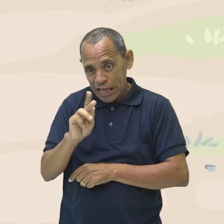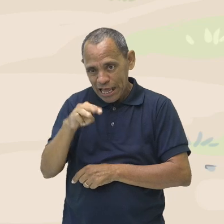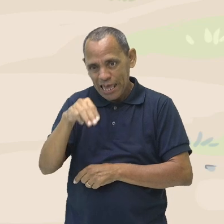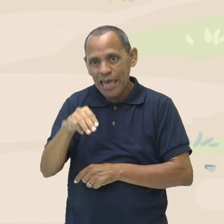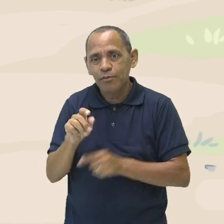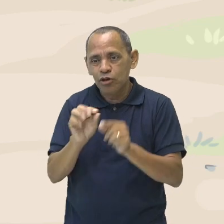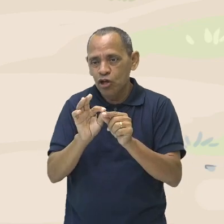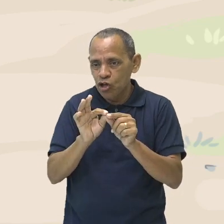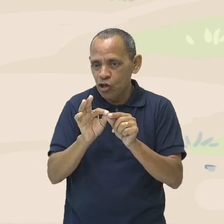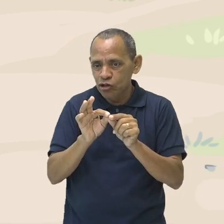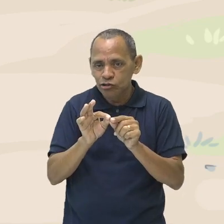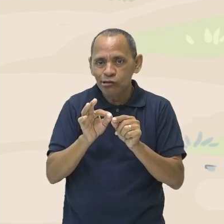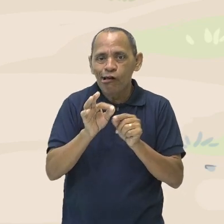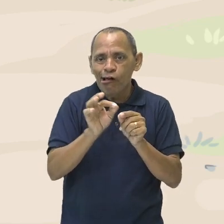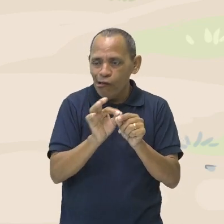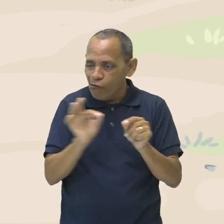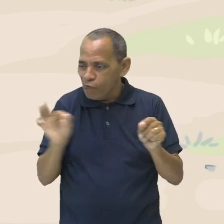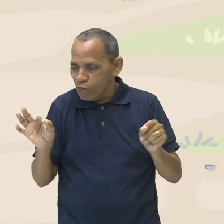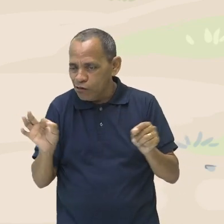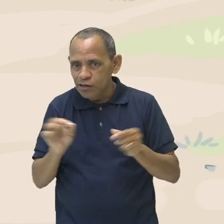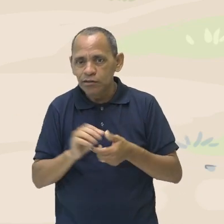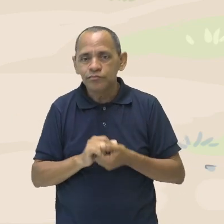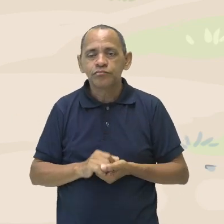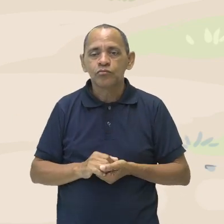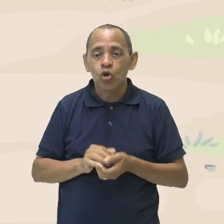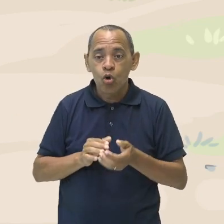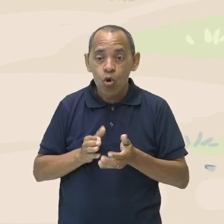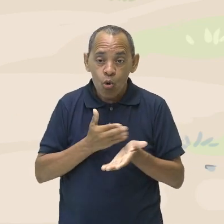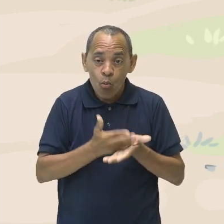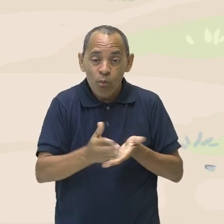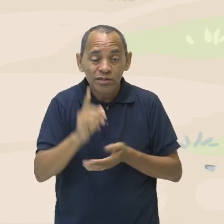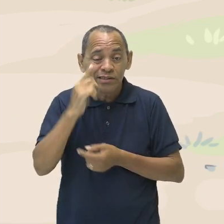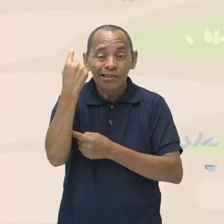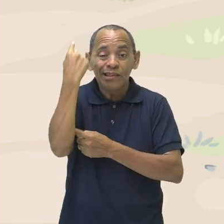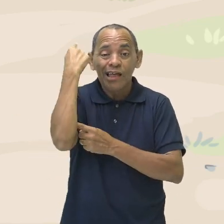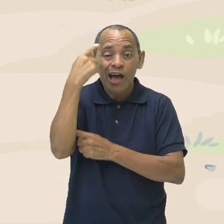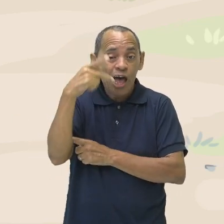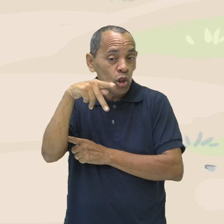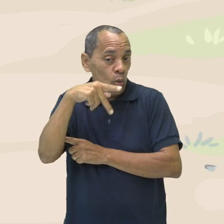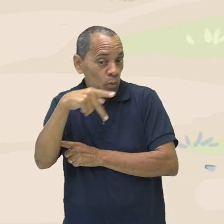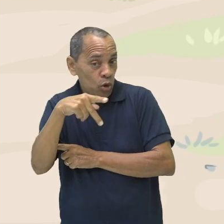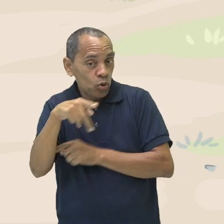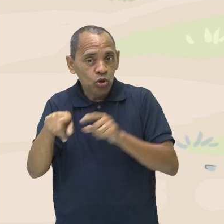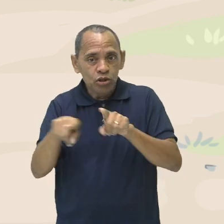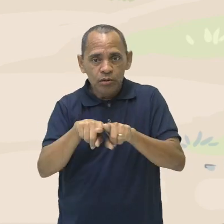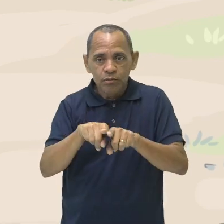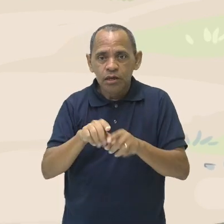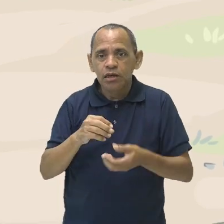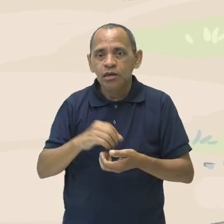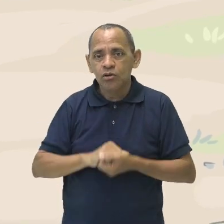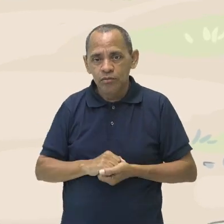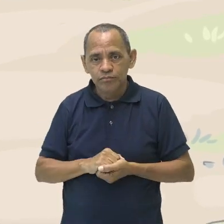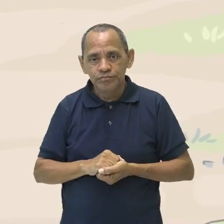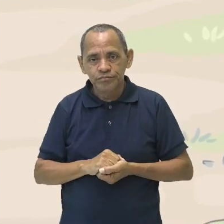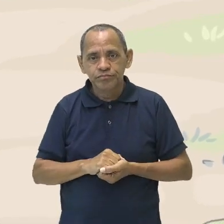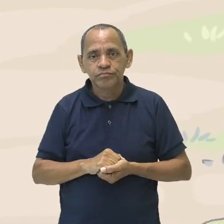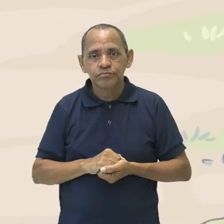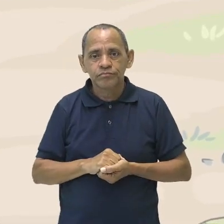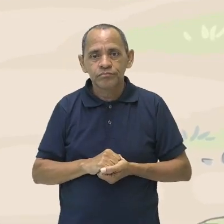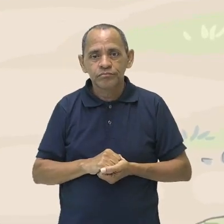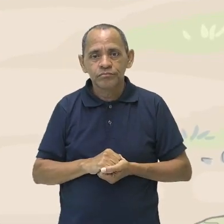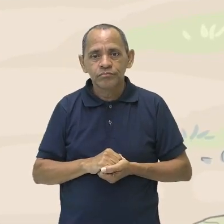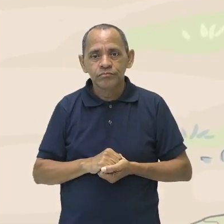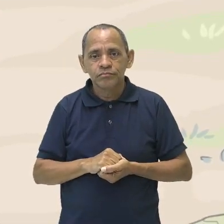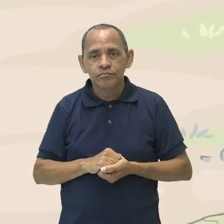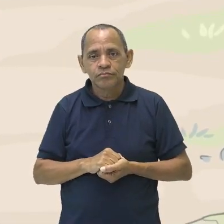Ela nasce no Peru e vai bater no oceano. Na sua terra tem pupunha? Não,